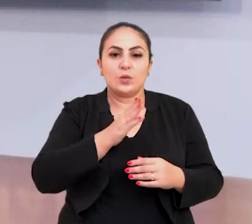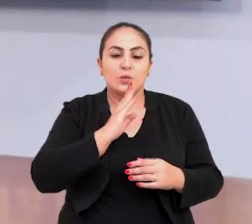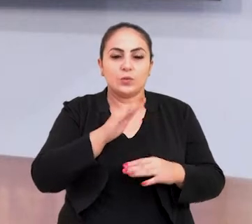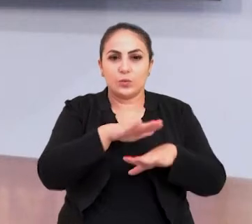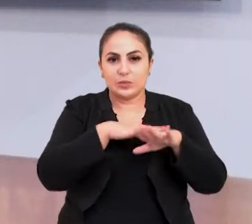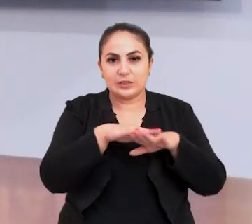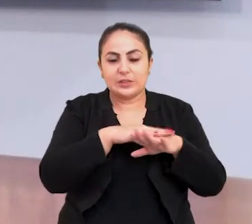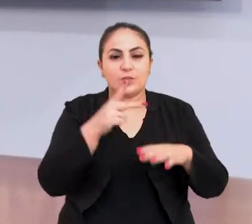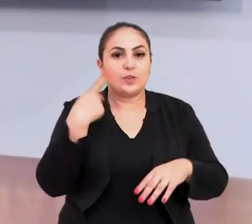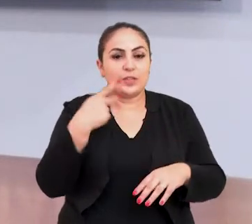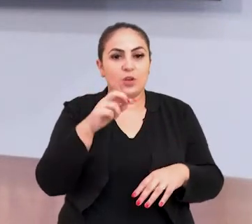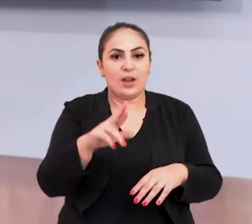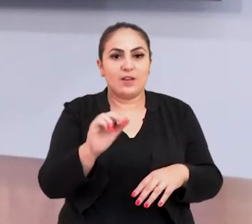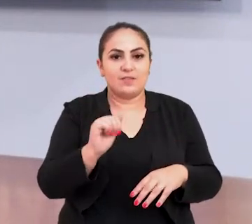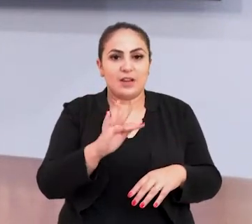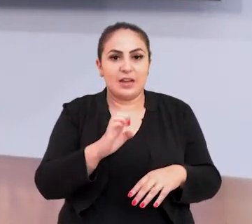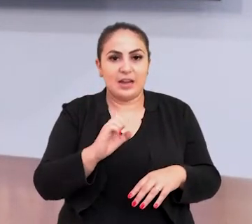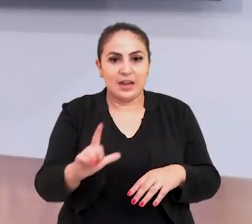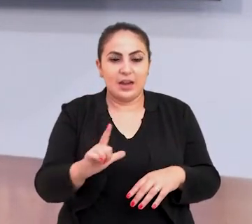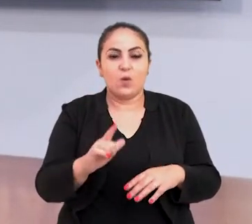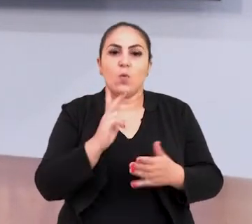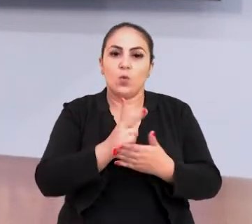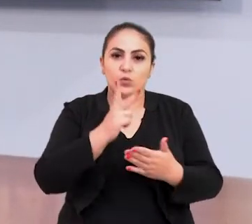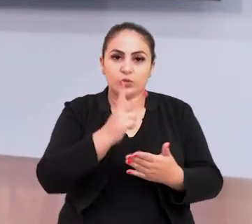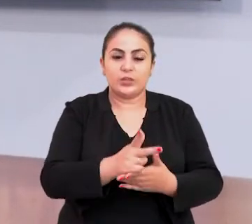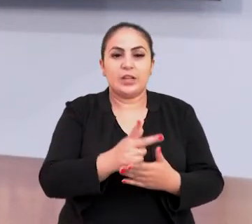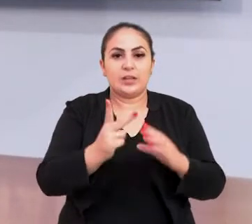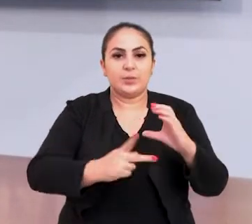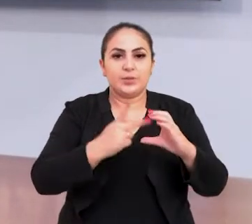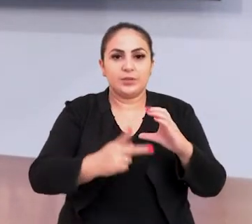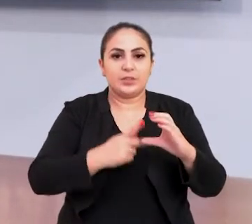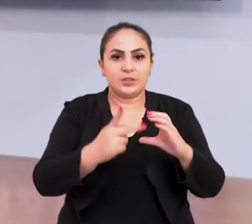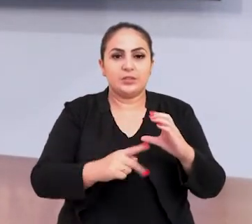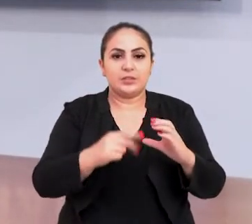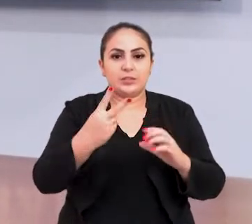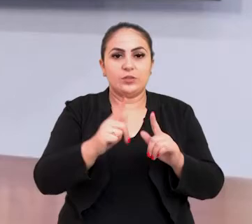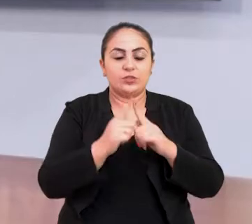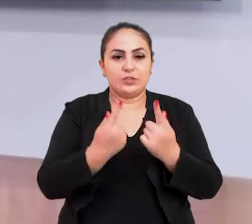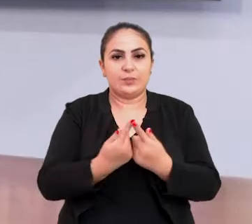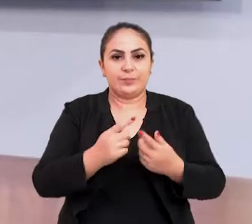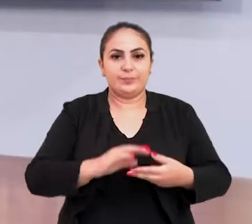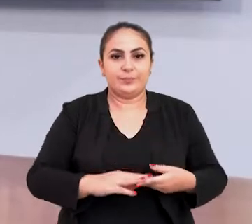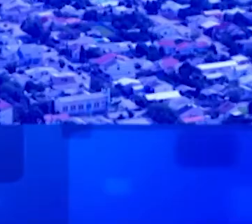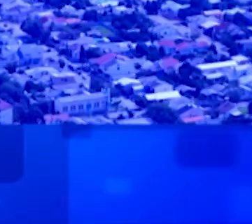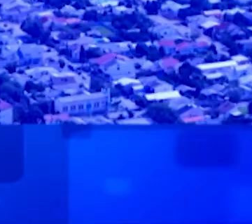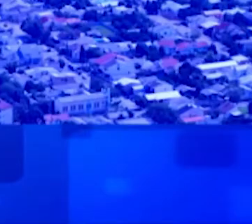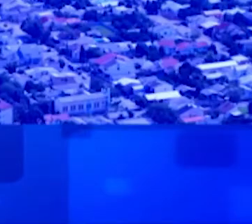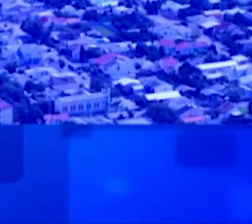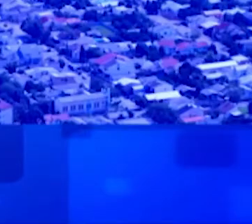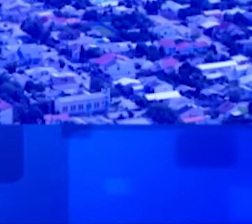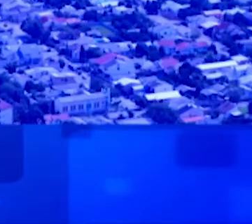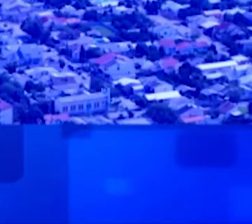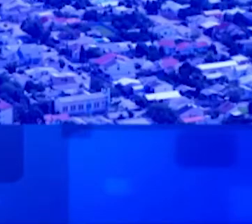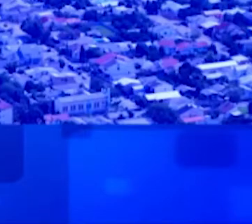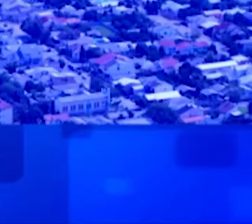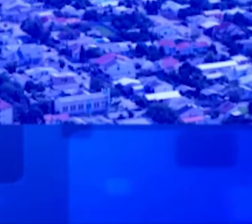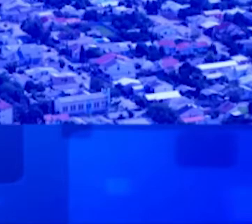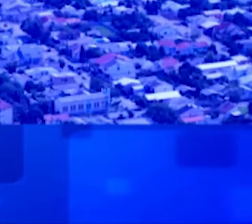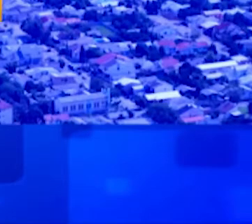vamos conversar com o vereador Rafael Colucci, que continua na Câmara para um segundo mandato.